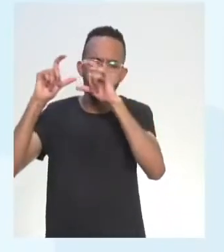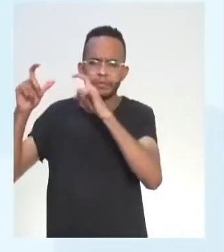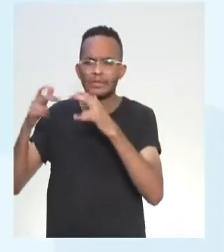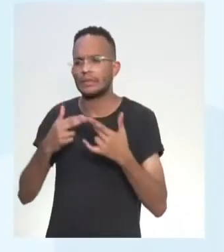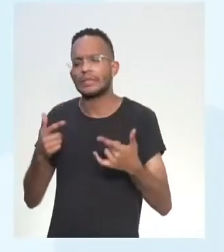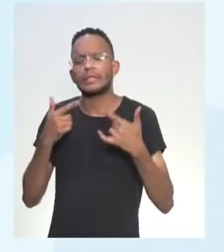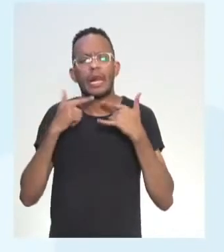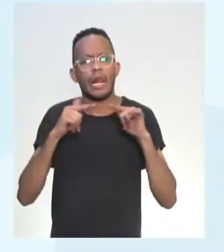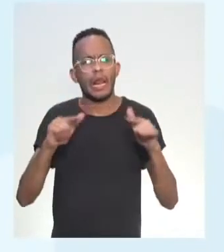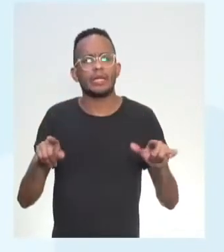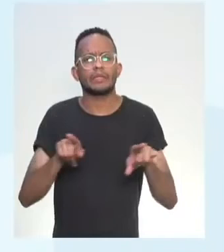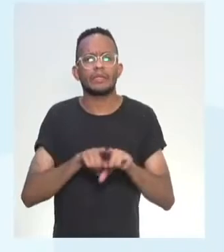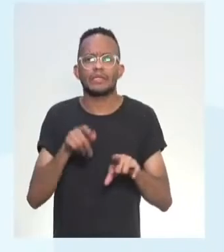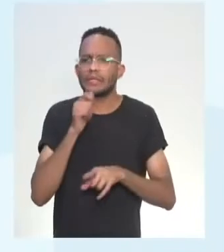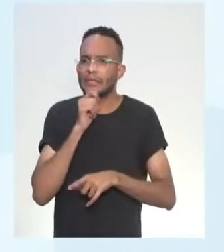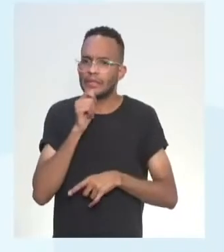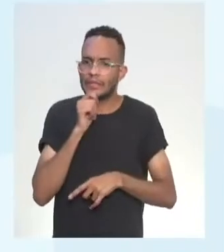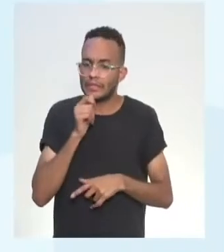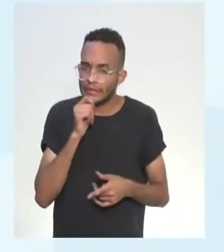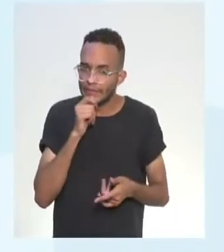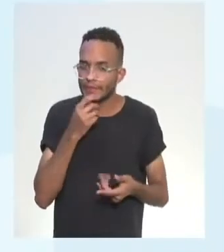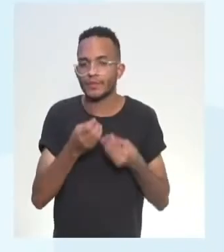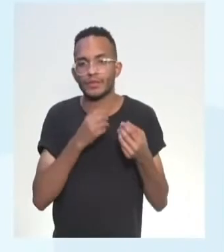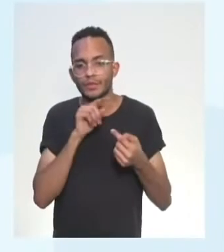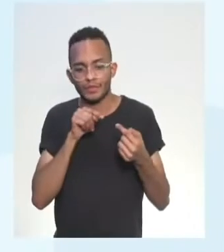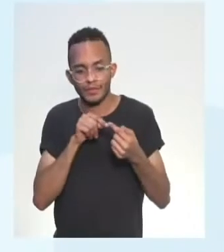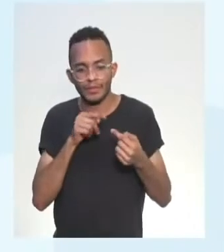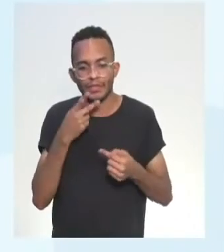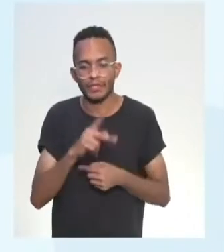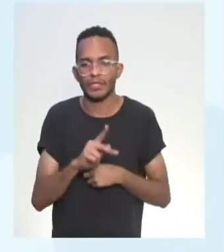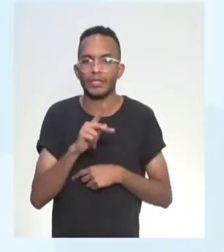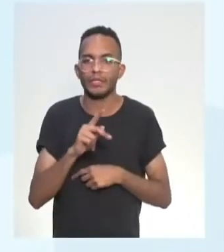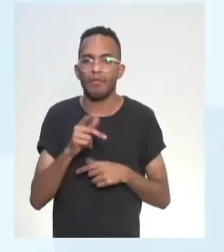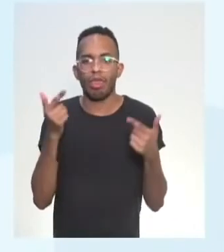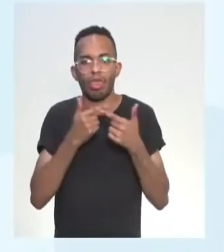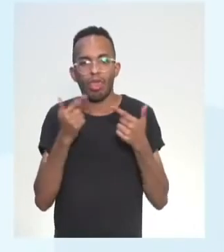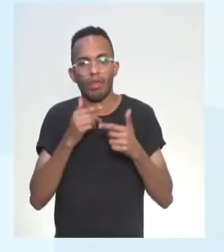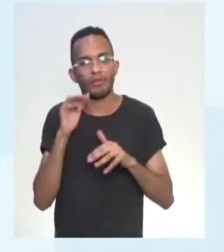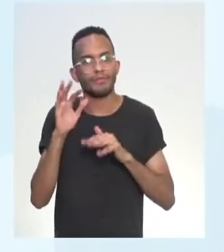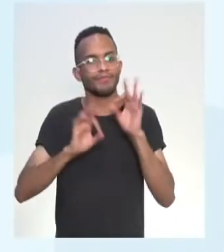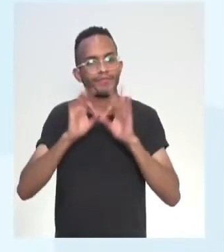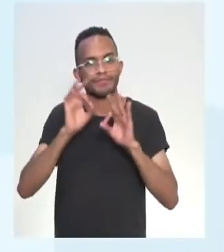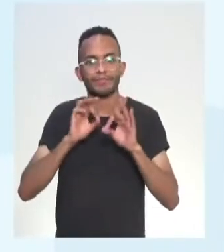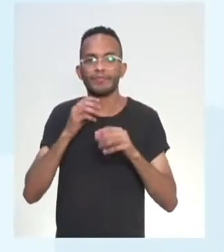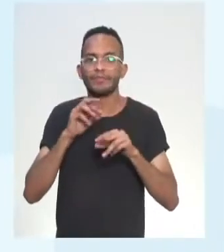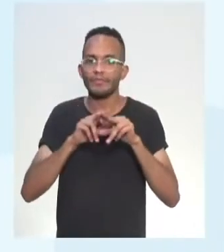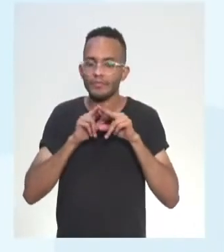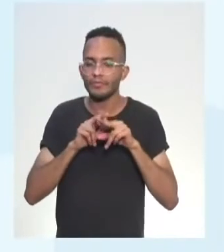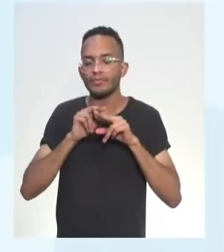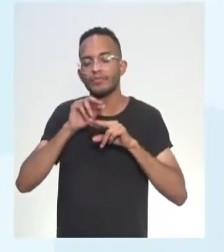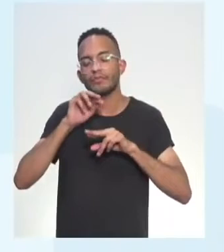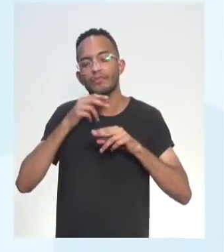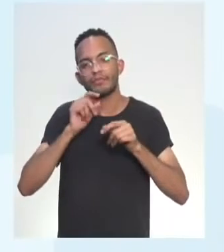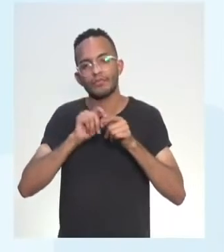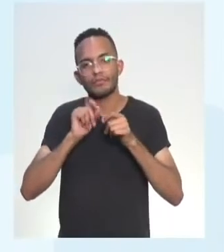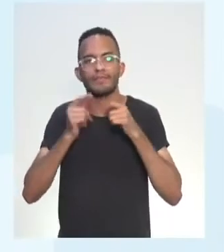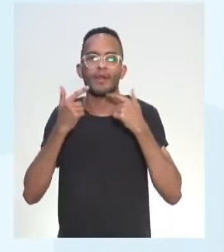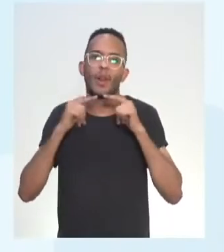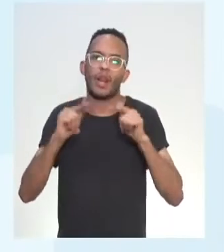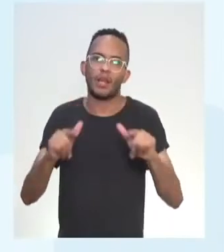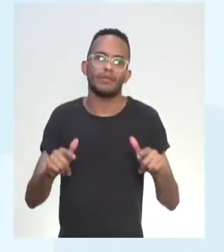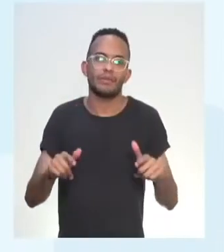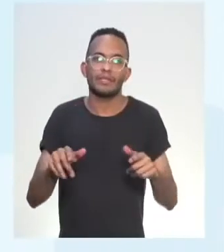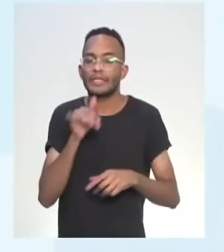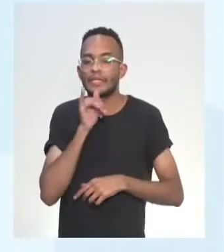Linguagem verbal e não verbal. O efeito do sentido do humor pode ser construído a partir do jogo que se faz com a linguagem,